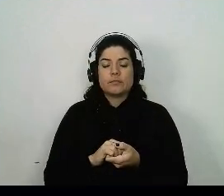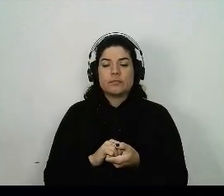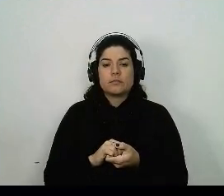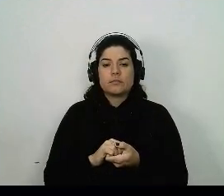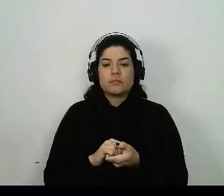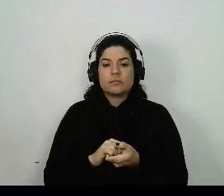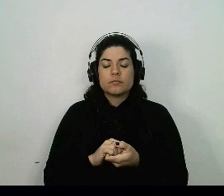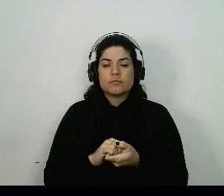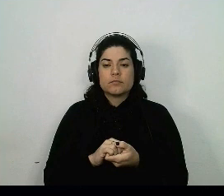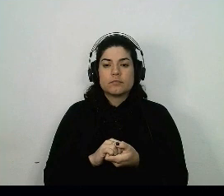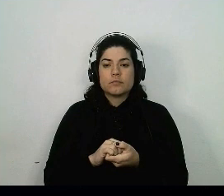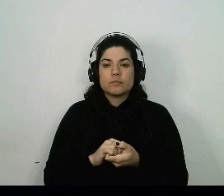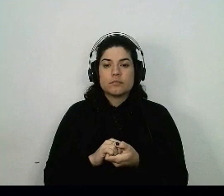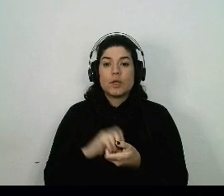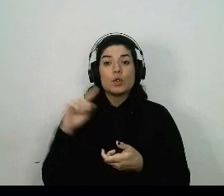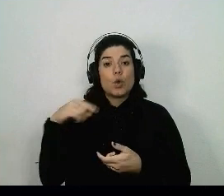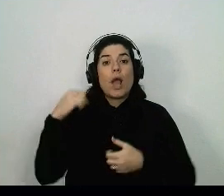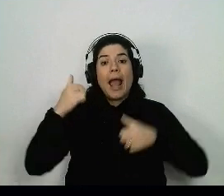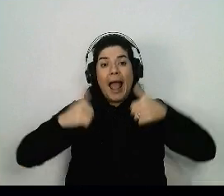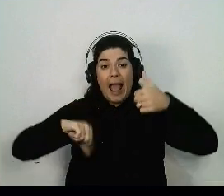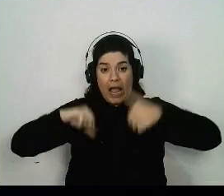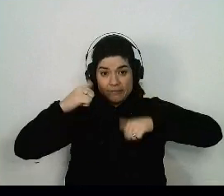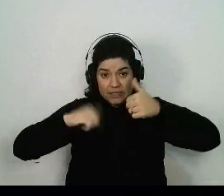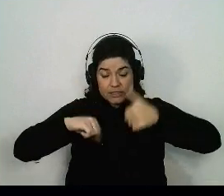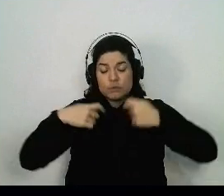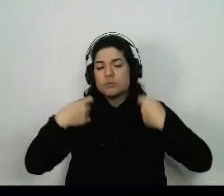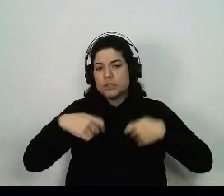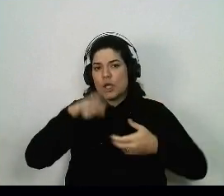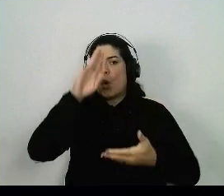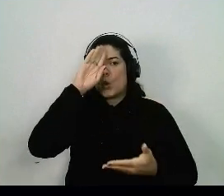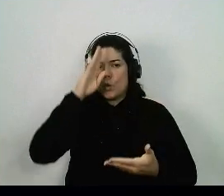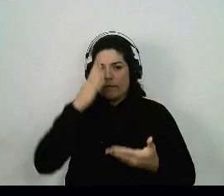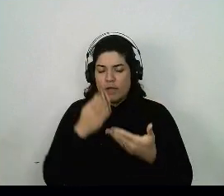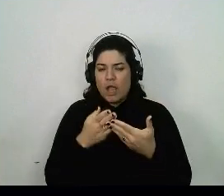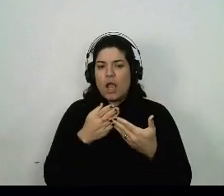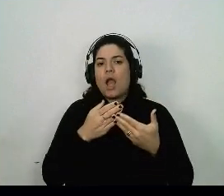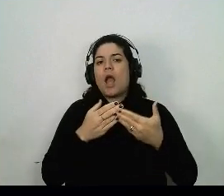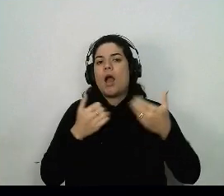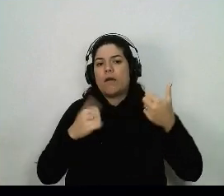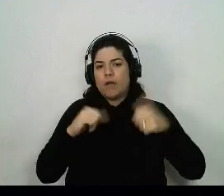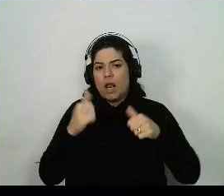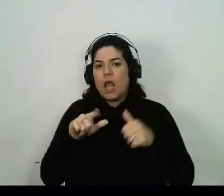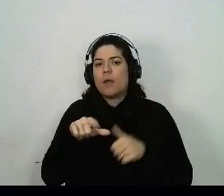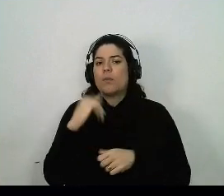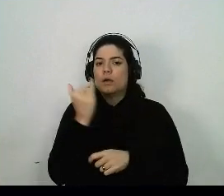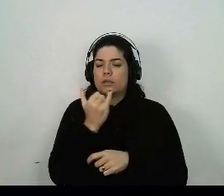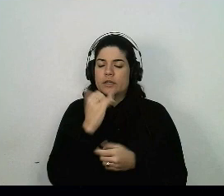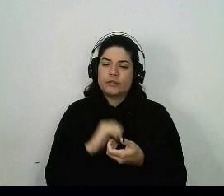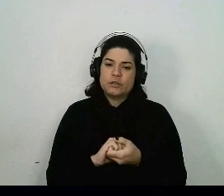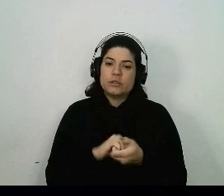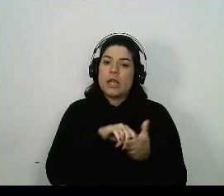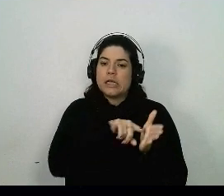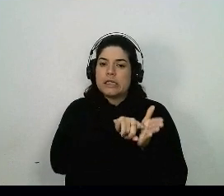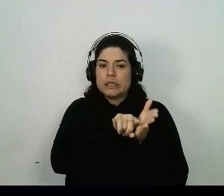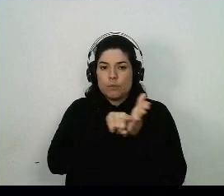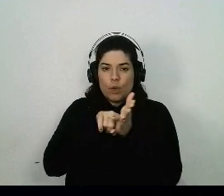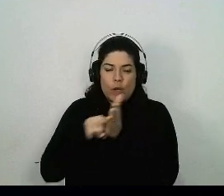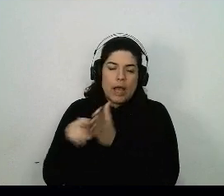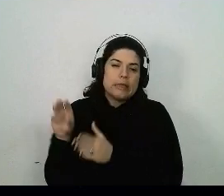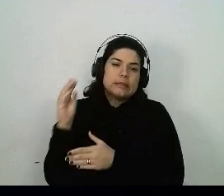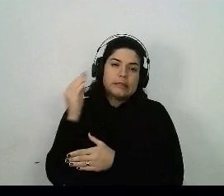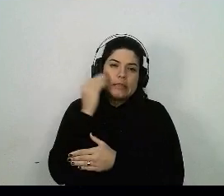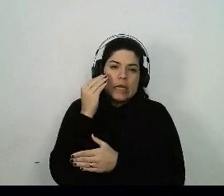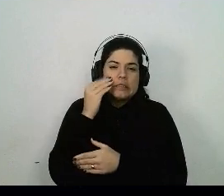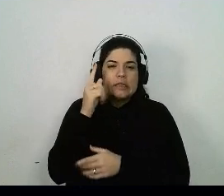nos nossos avaliações de confiabilidade, disponibilidade de aplicação. Então, aqui, explorando testes de falha